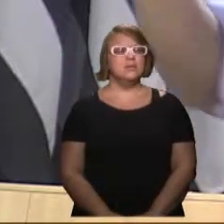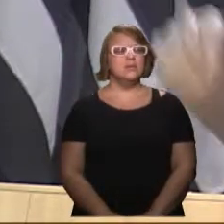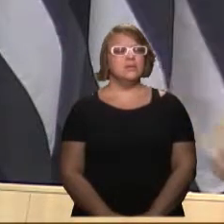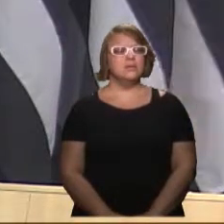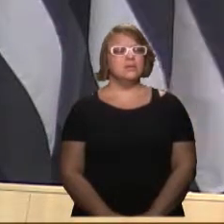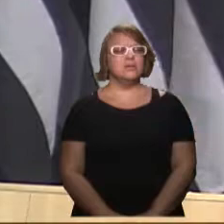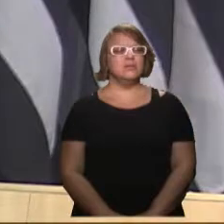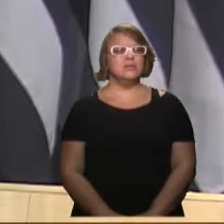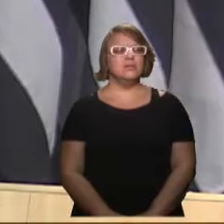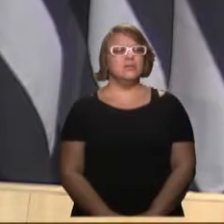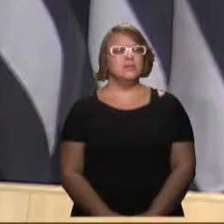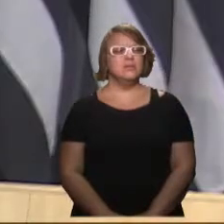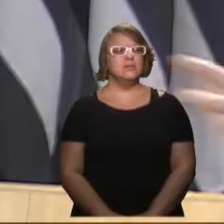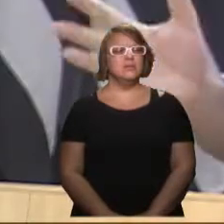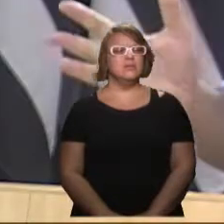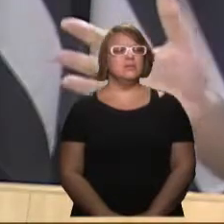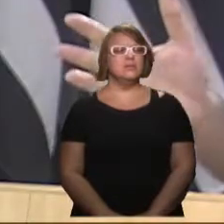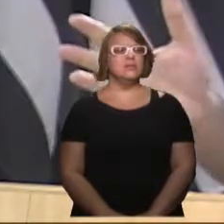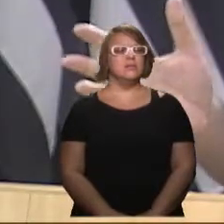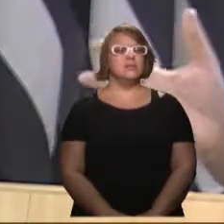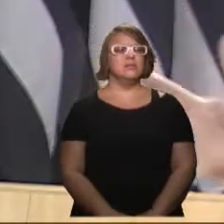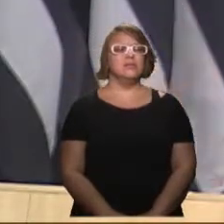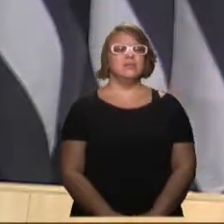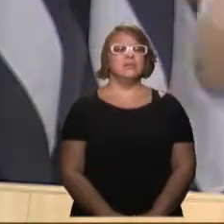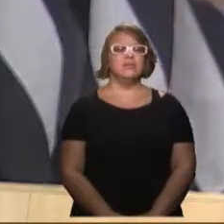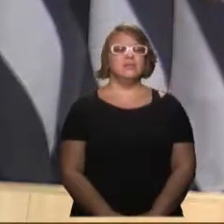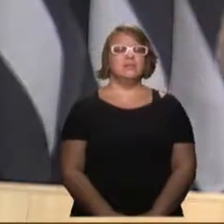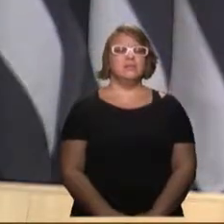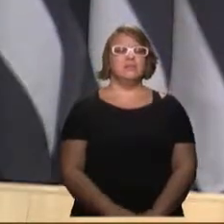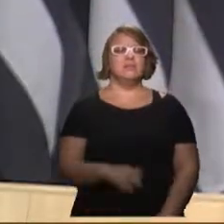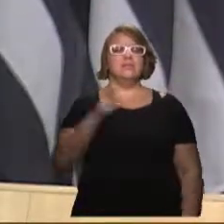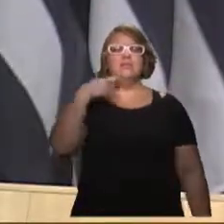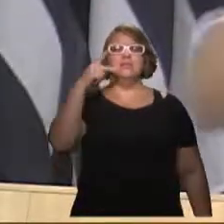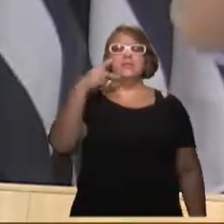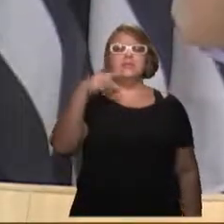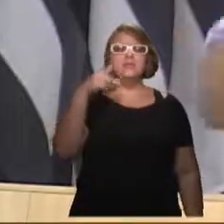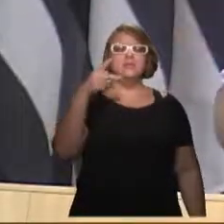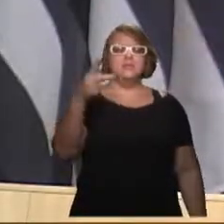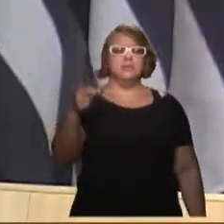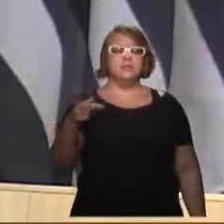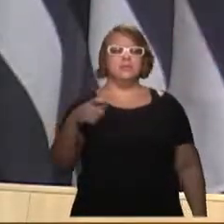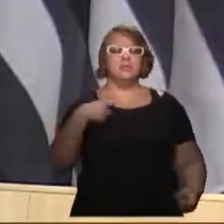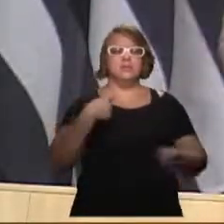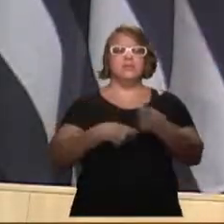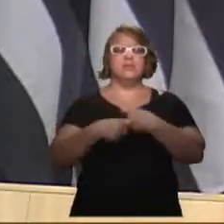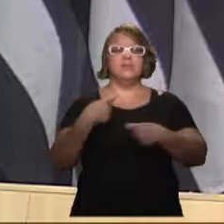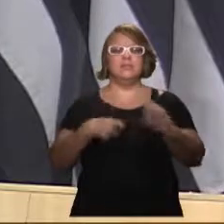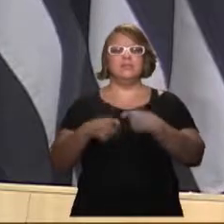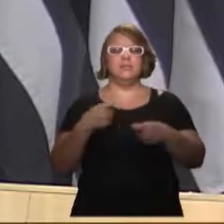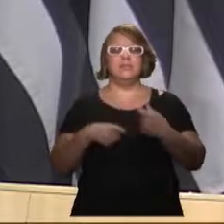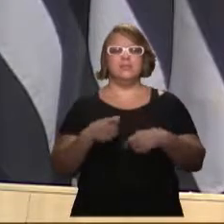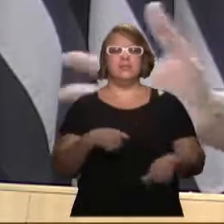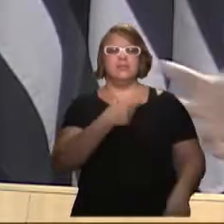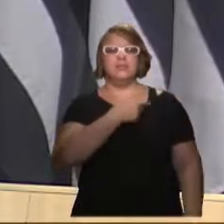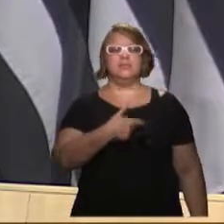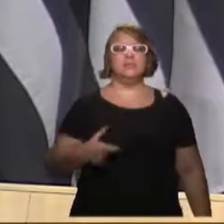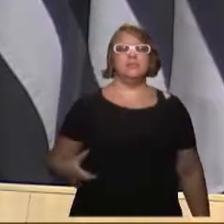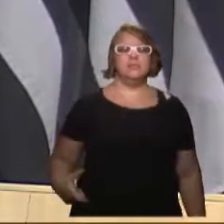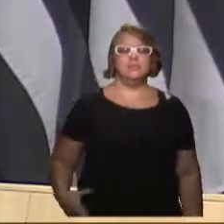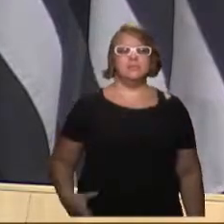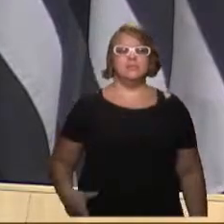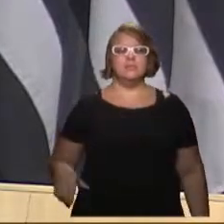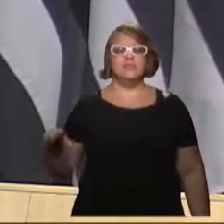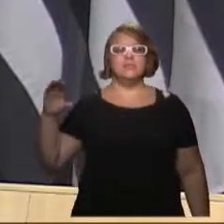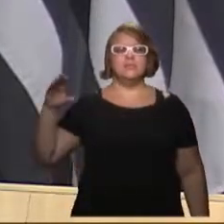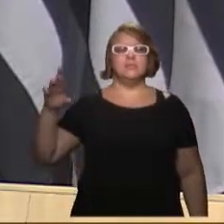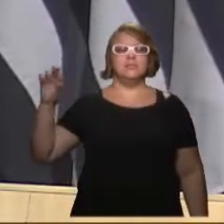que muitas vezes a gente até conhece, mas nós estamos falando de austeridade, de administração pública. O governo fala de crise, vamos dar